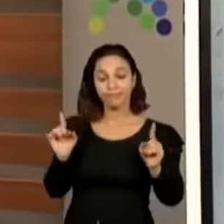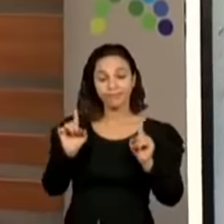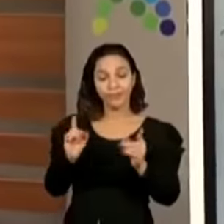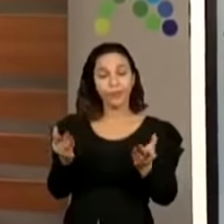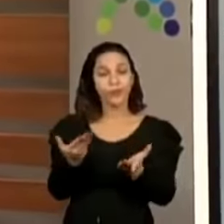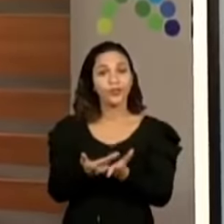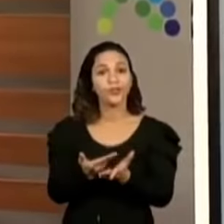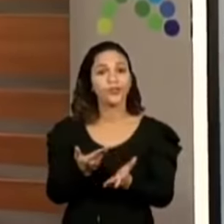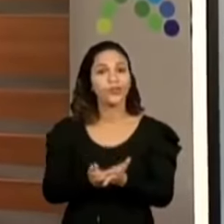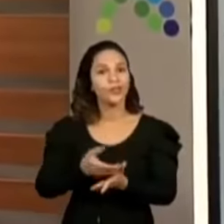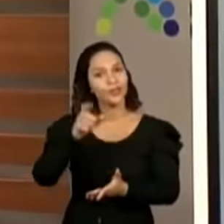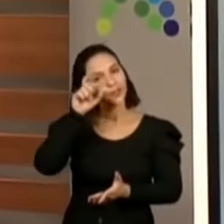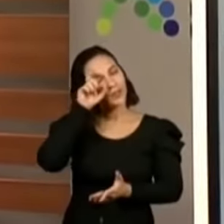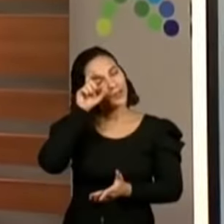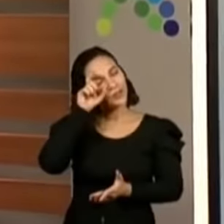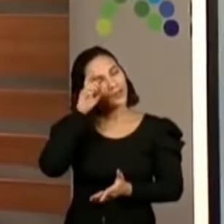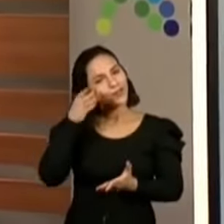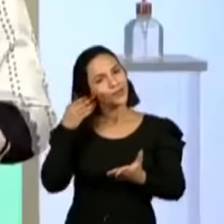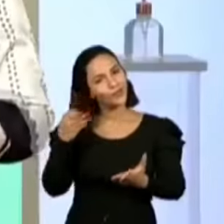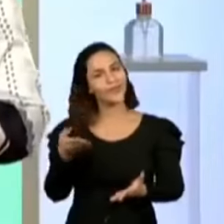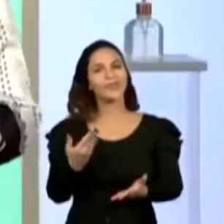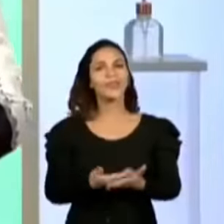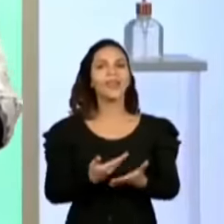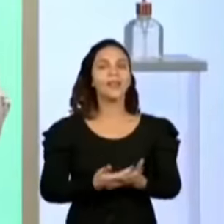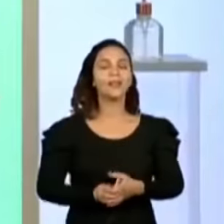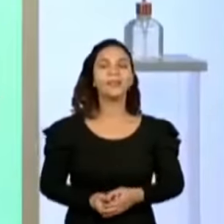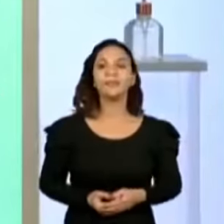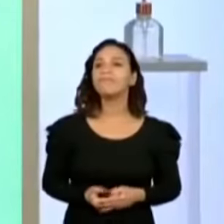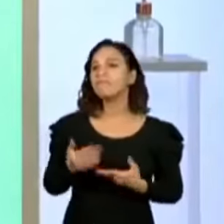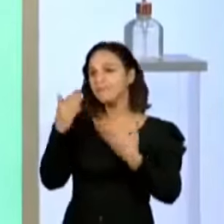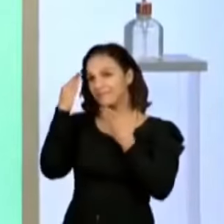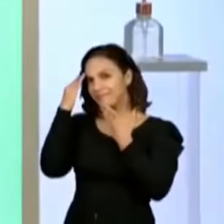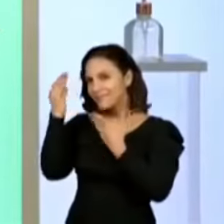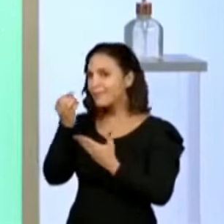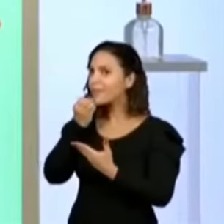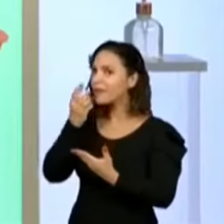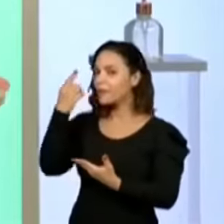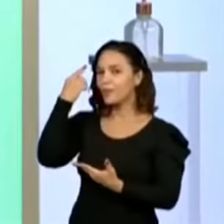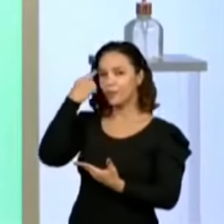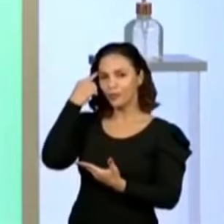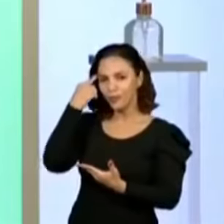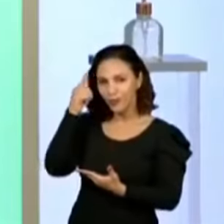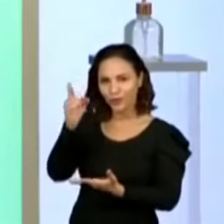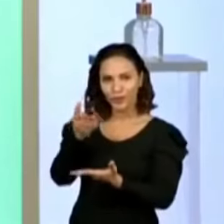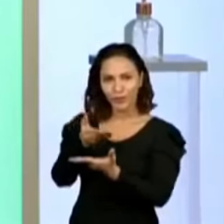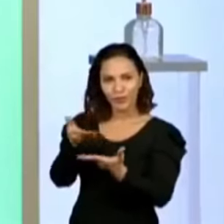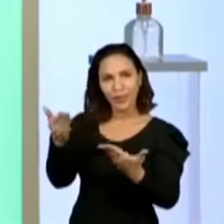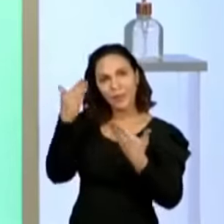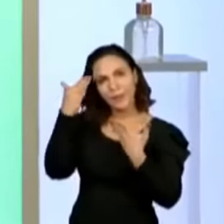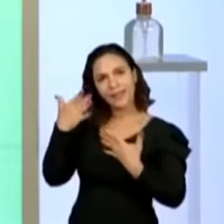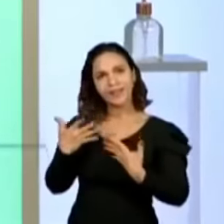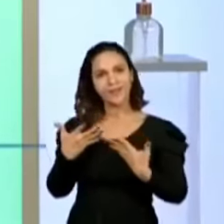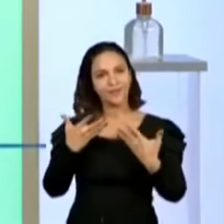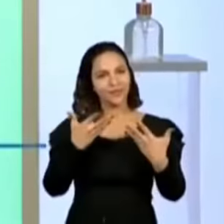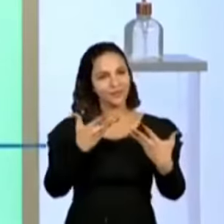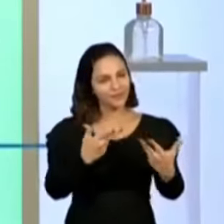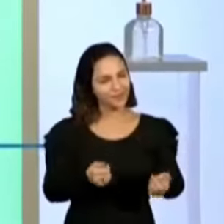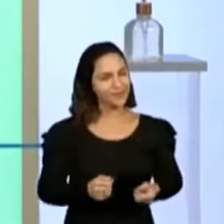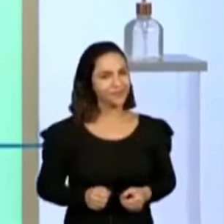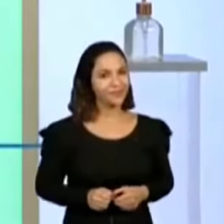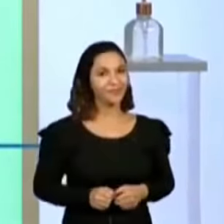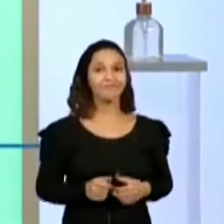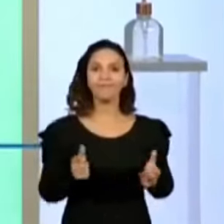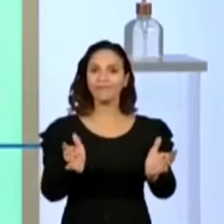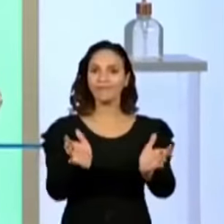professora Genoveva. Bem-vinda, professora. Muito obrigada pelo convite, professor Joelson. Um bom dia para vocês também. Sejam muito